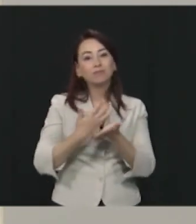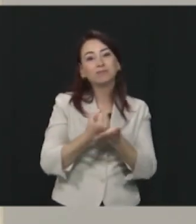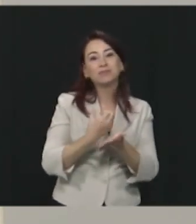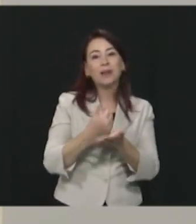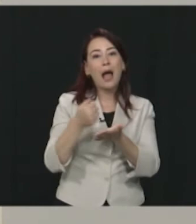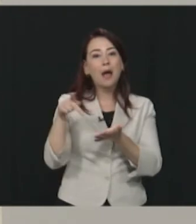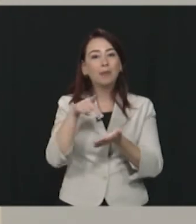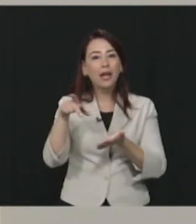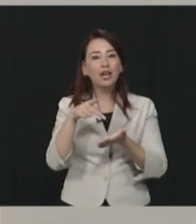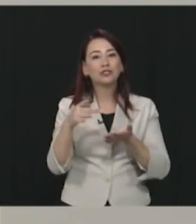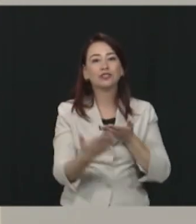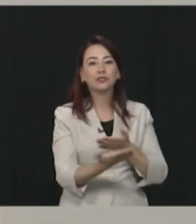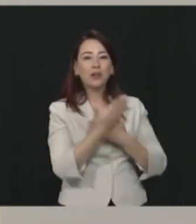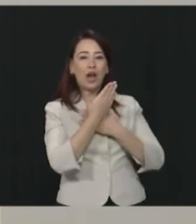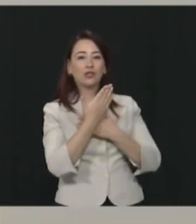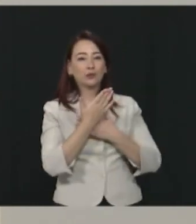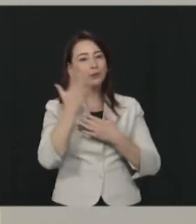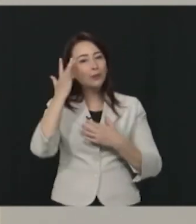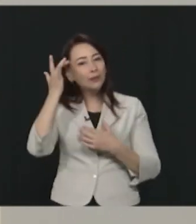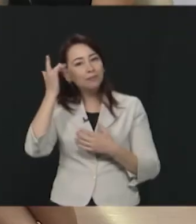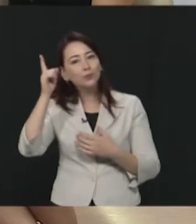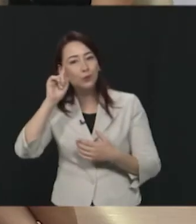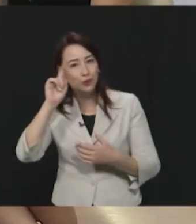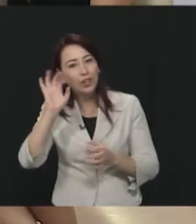nos ajudar aí no dia a dia, né?